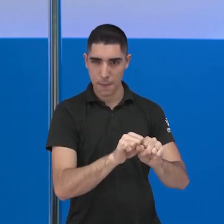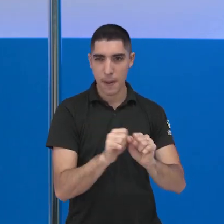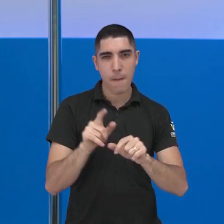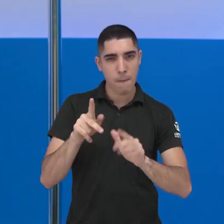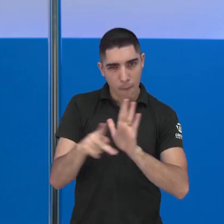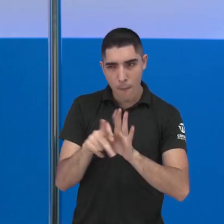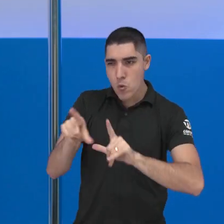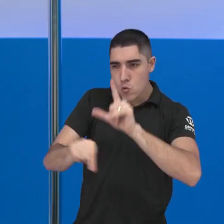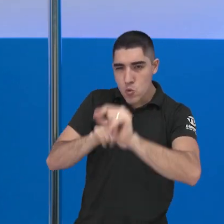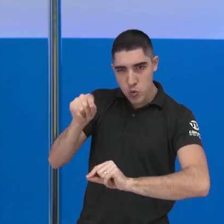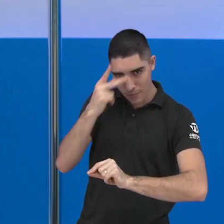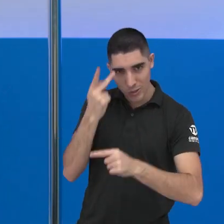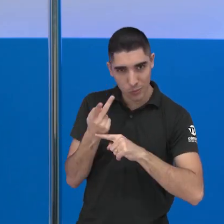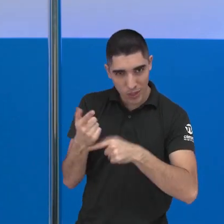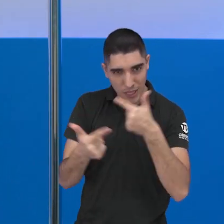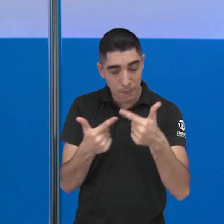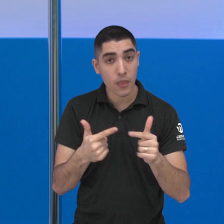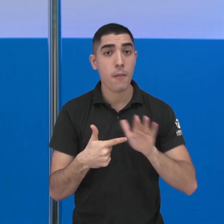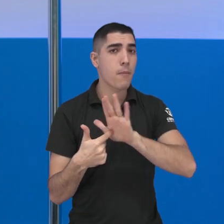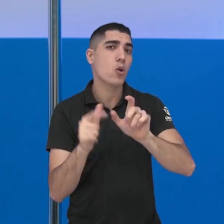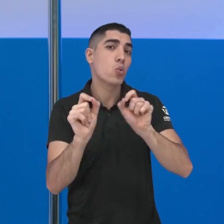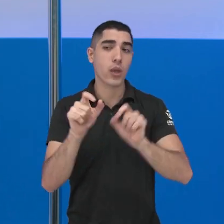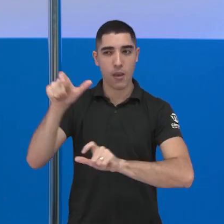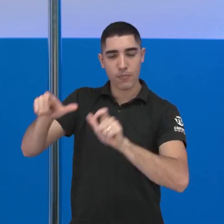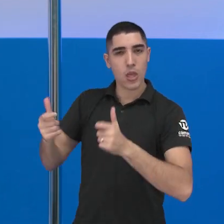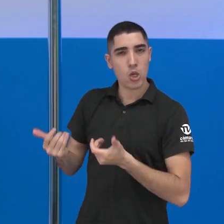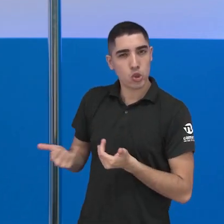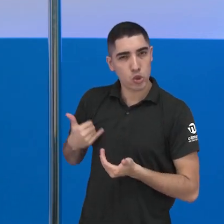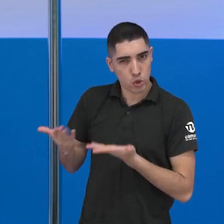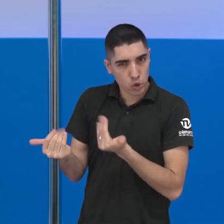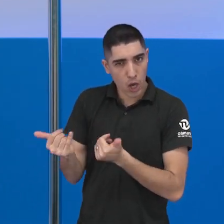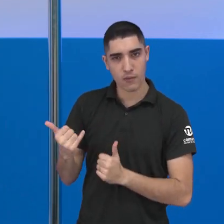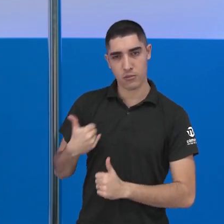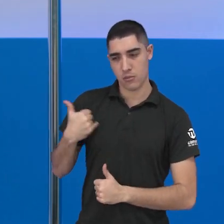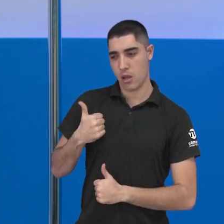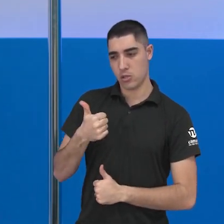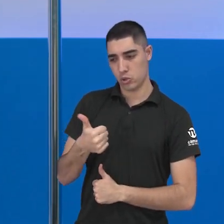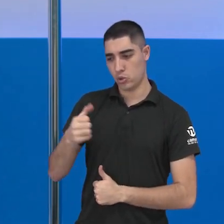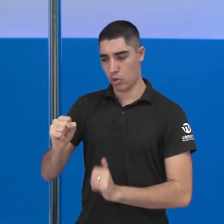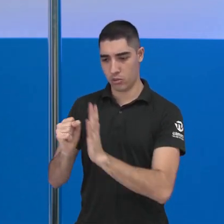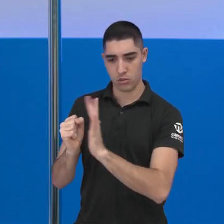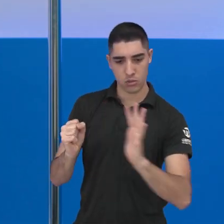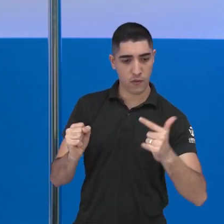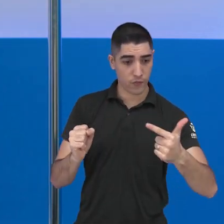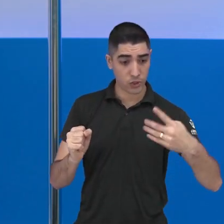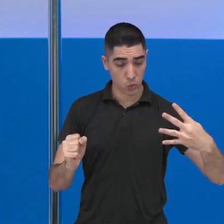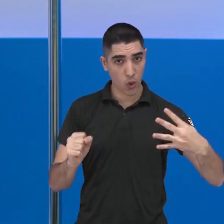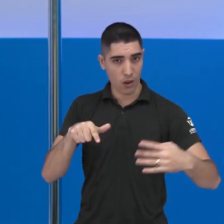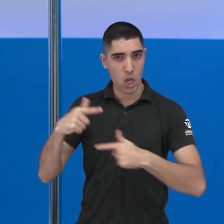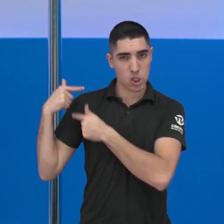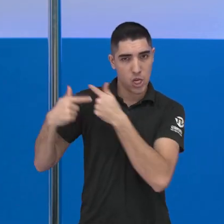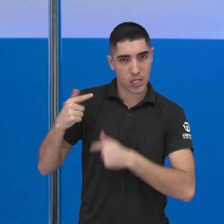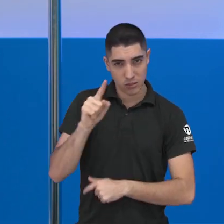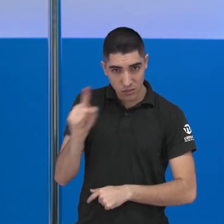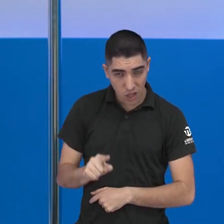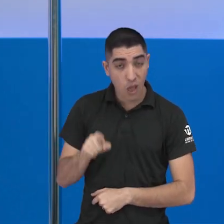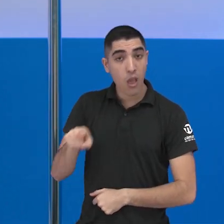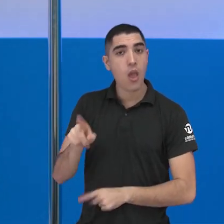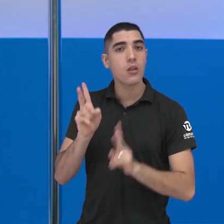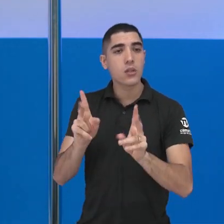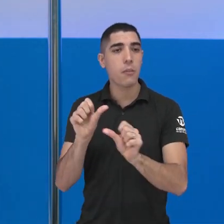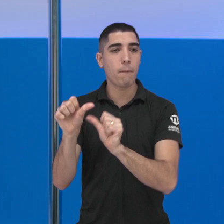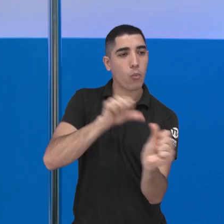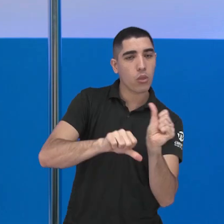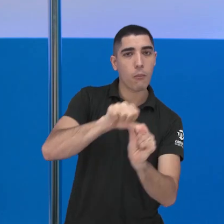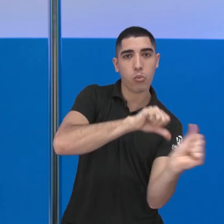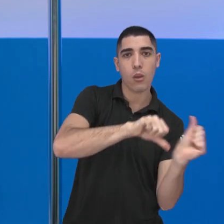recrutamento mostra que os integrantes da geração Z, com idades entre 18 e 24 anos, mudam de emprego com bastante facilidade.